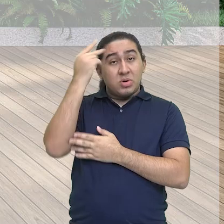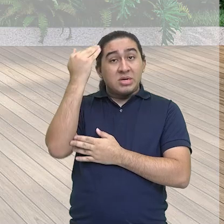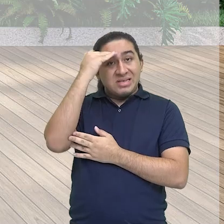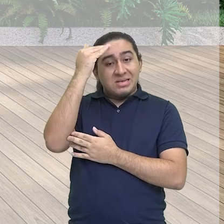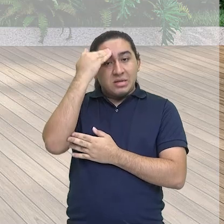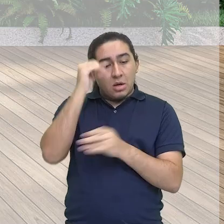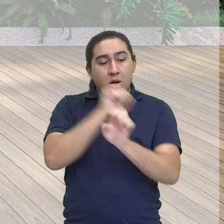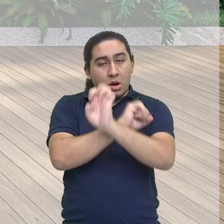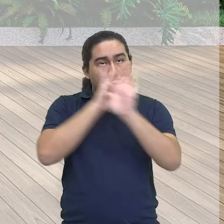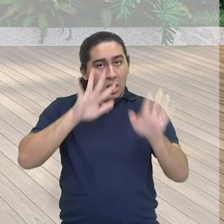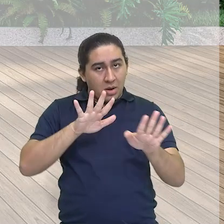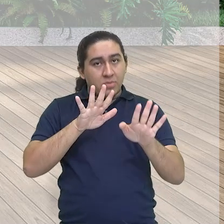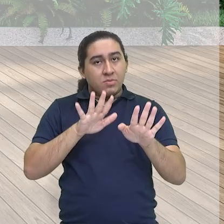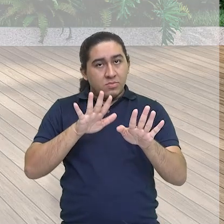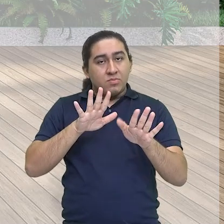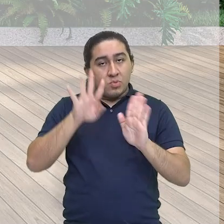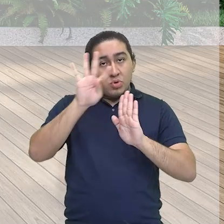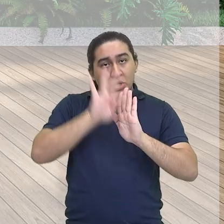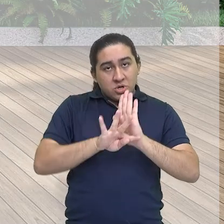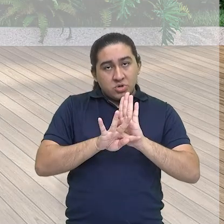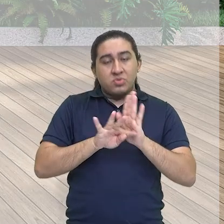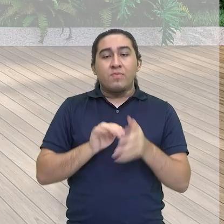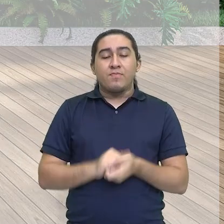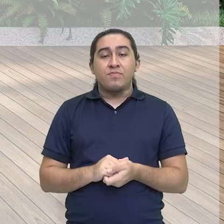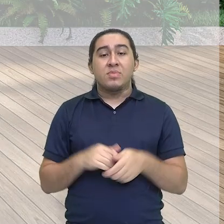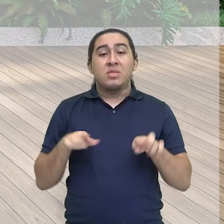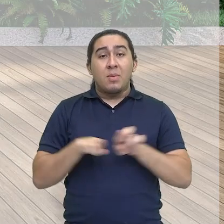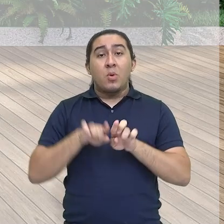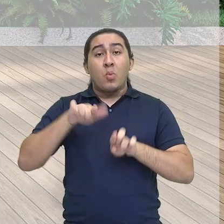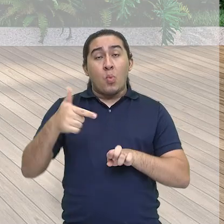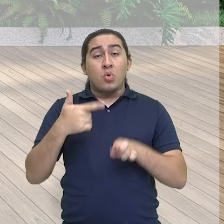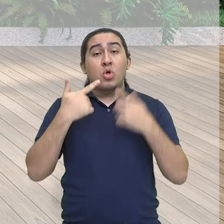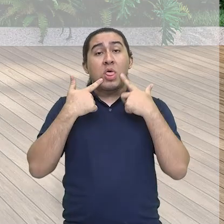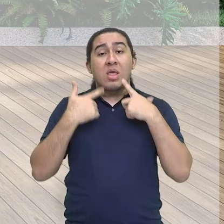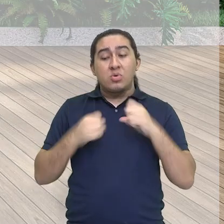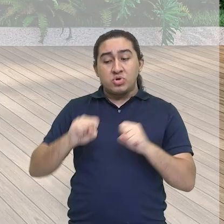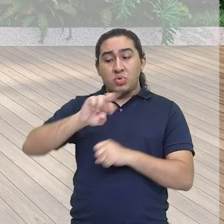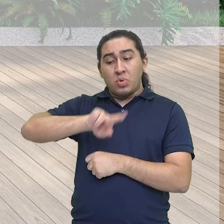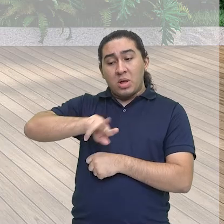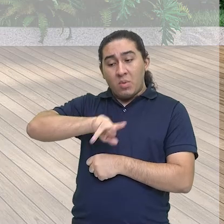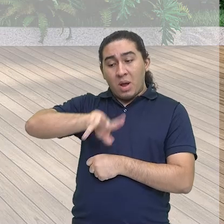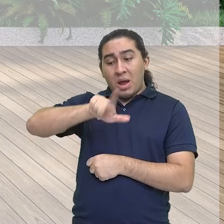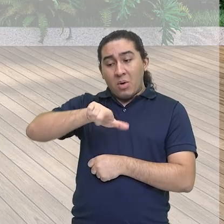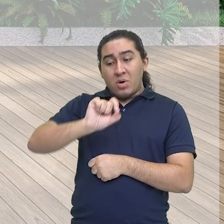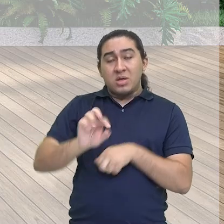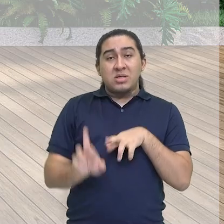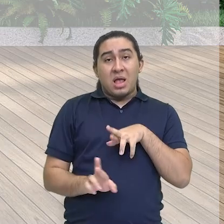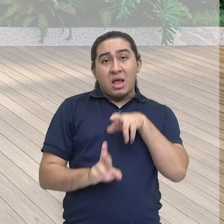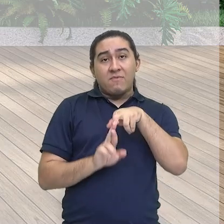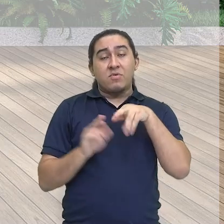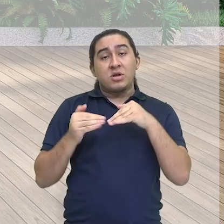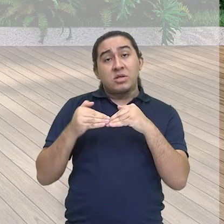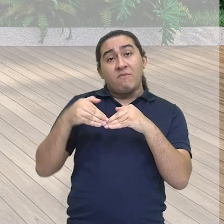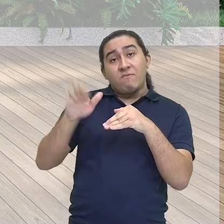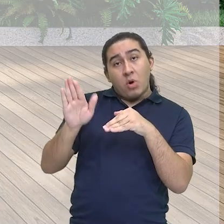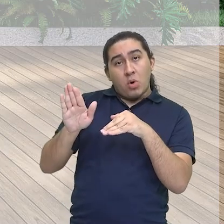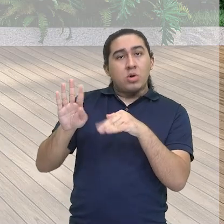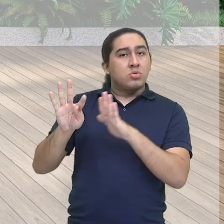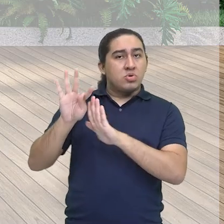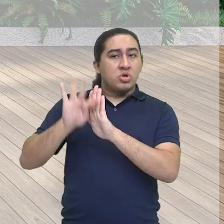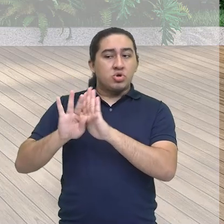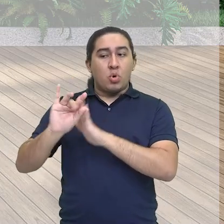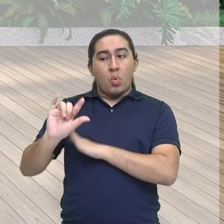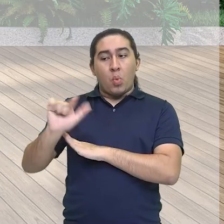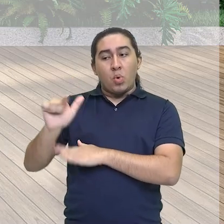essa inferência textual. O contexto não linguístico é aquele que está fora do texto, né? São